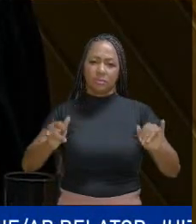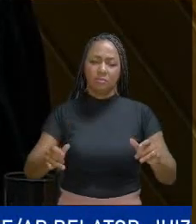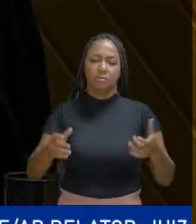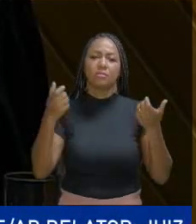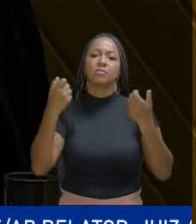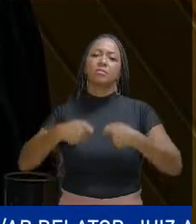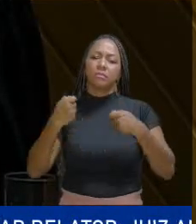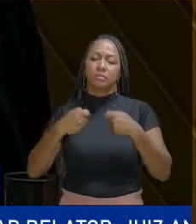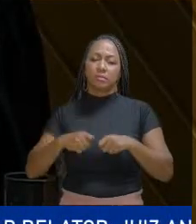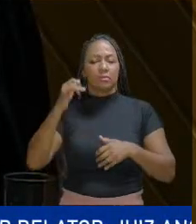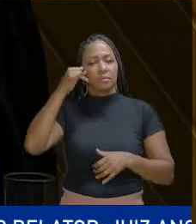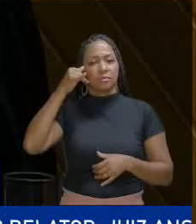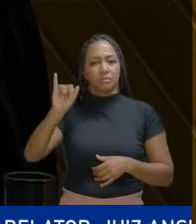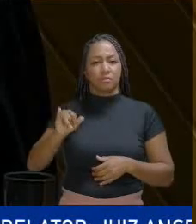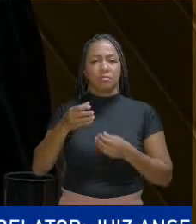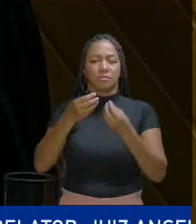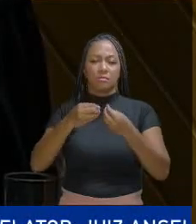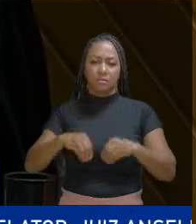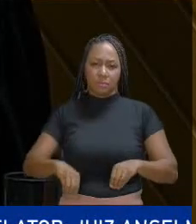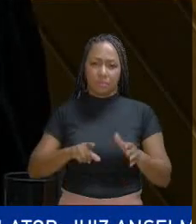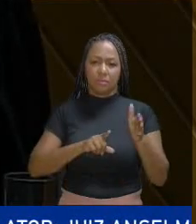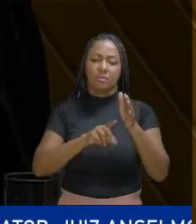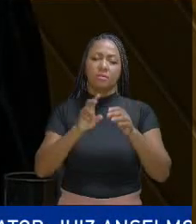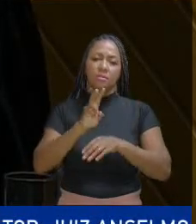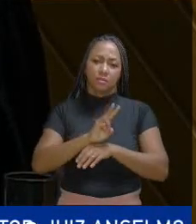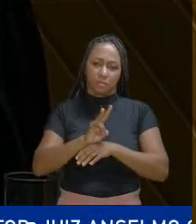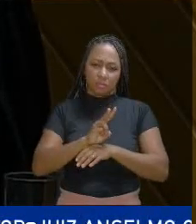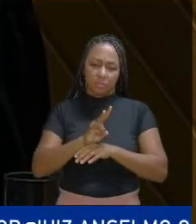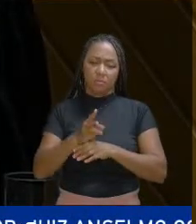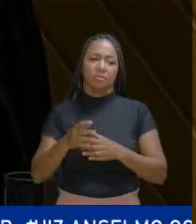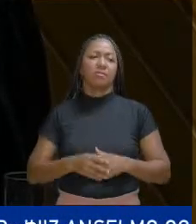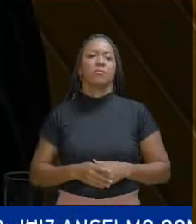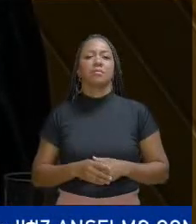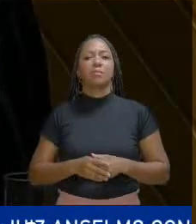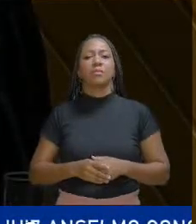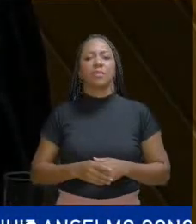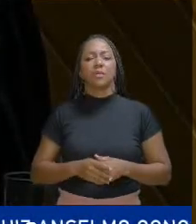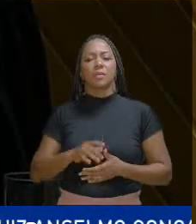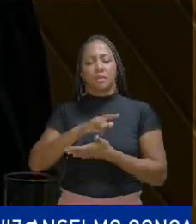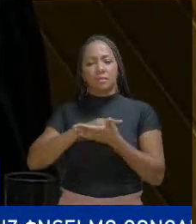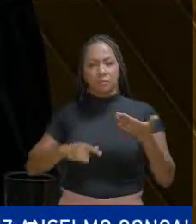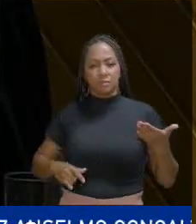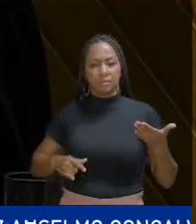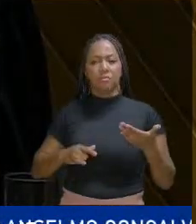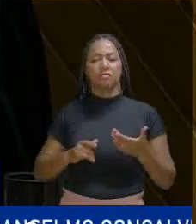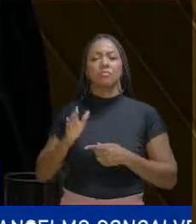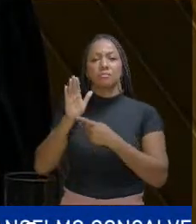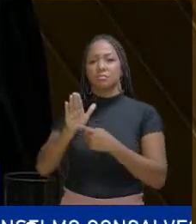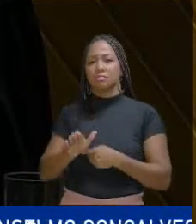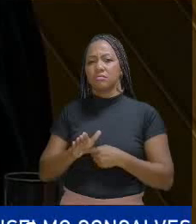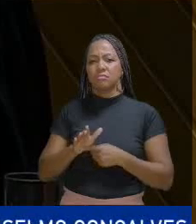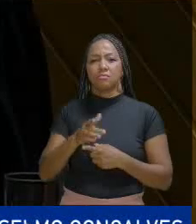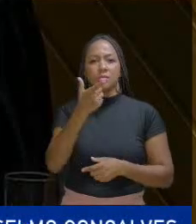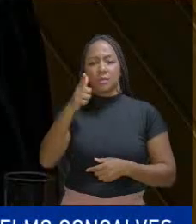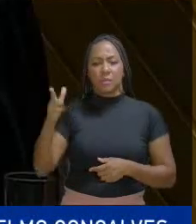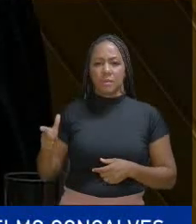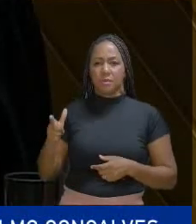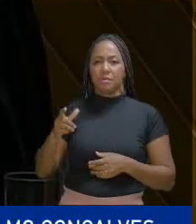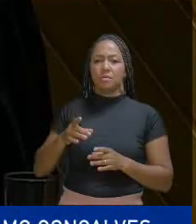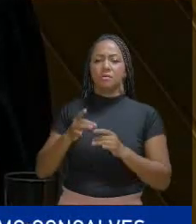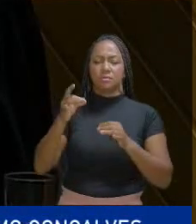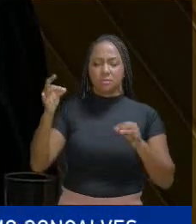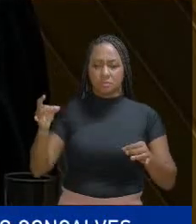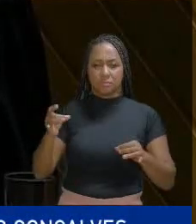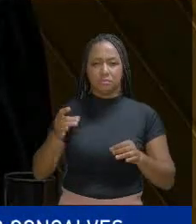e a necessidade de evitar prejuízos à fiscalização. No caso, o comprovante específico juntado não contém descrição